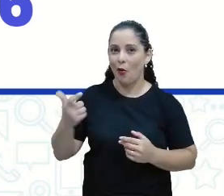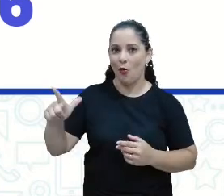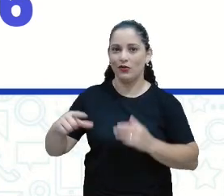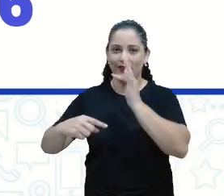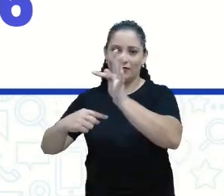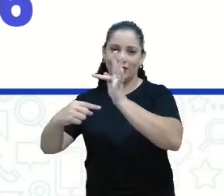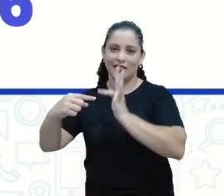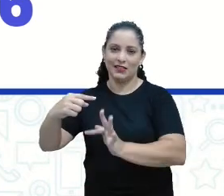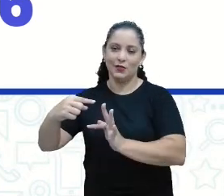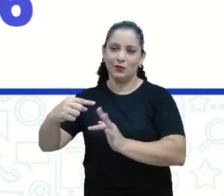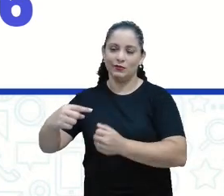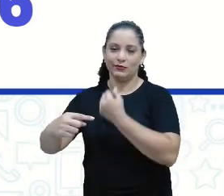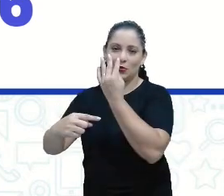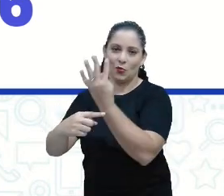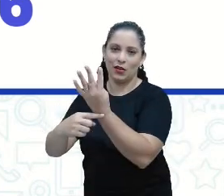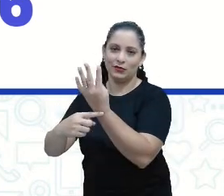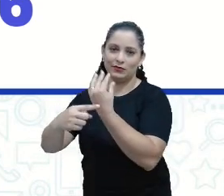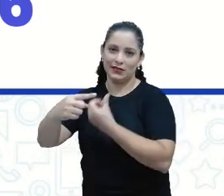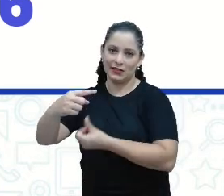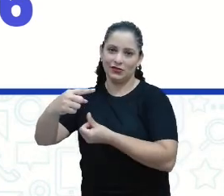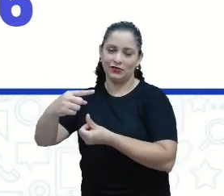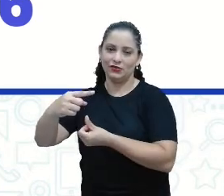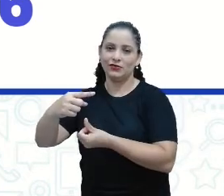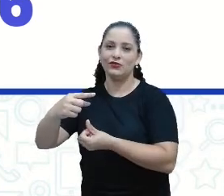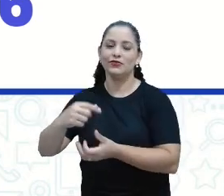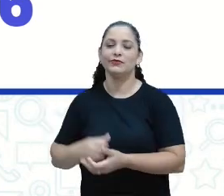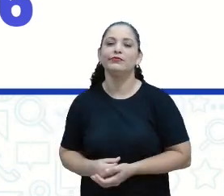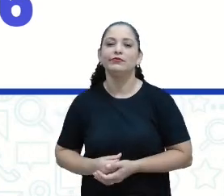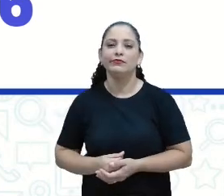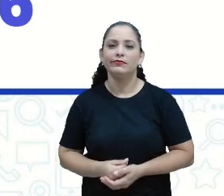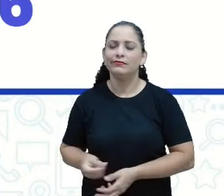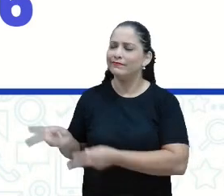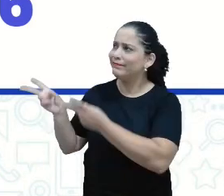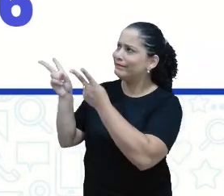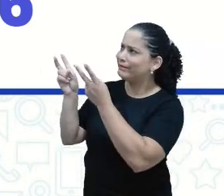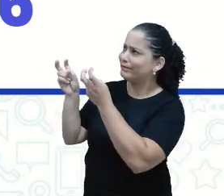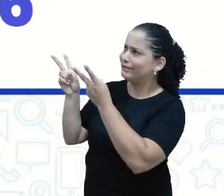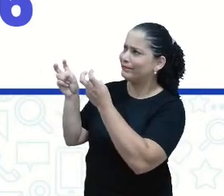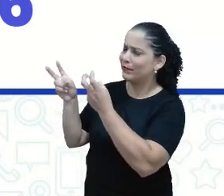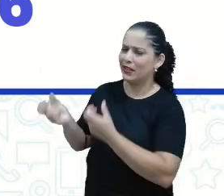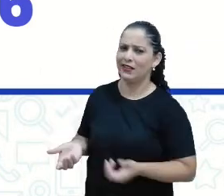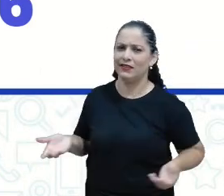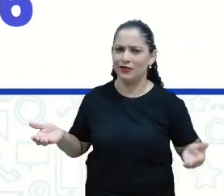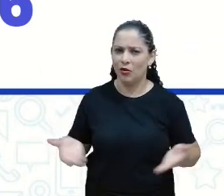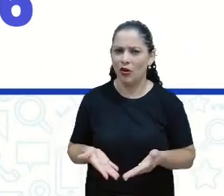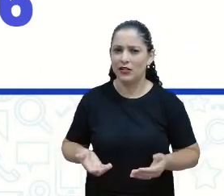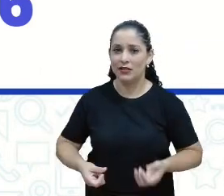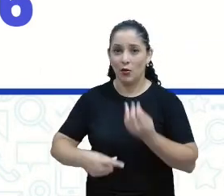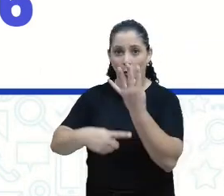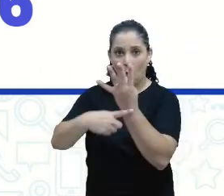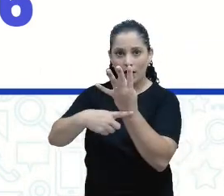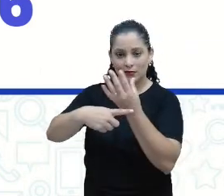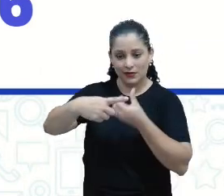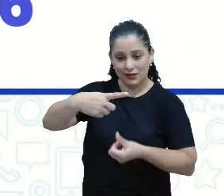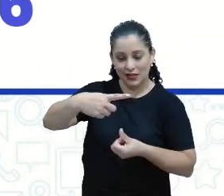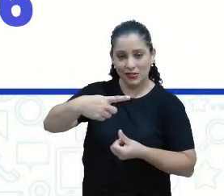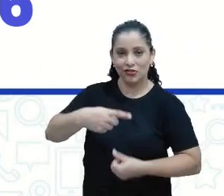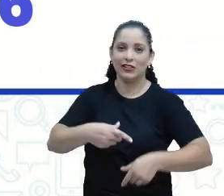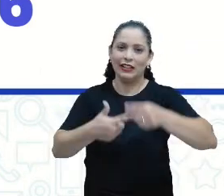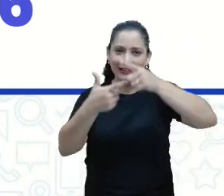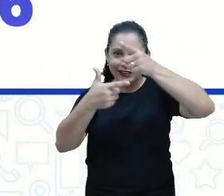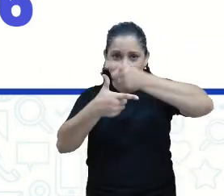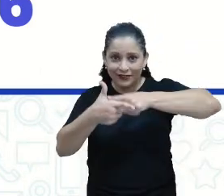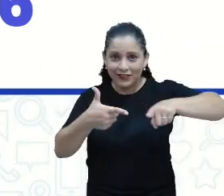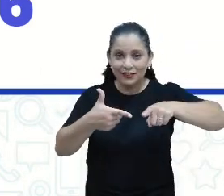no caso aqui é 4/6. E pode notar que se você dividir o 4/6 por 2,